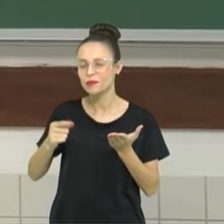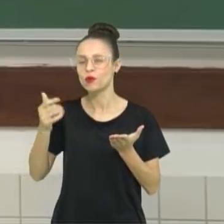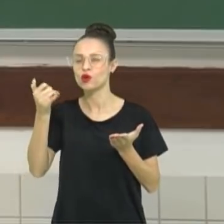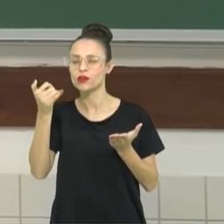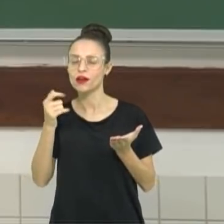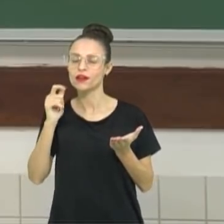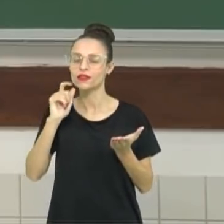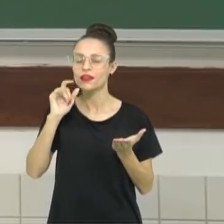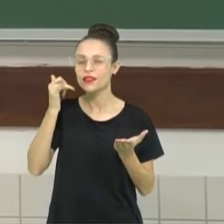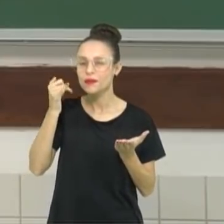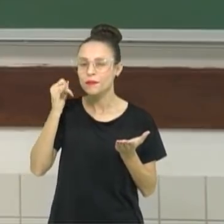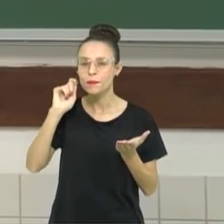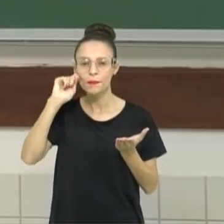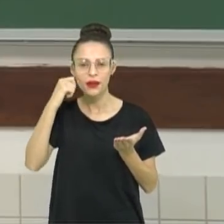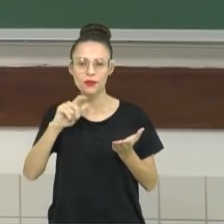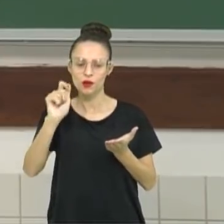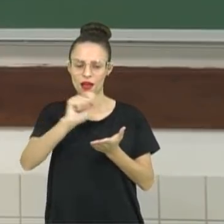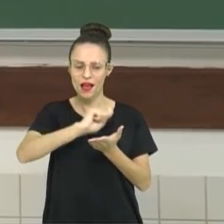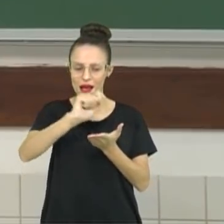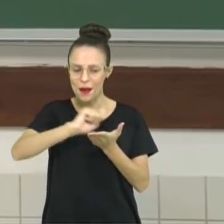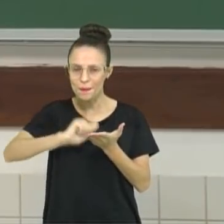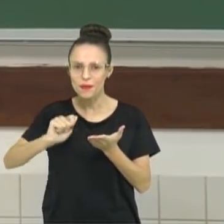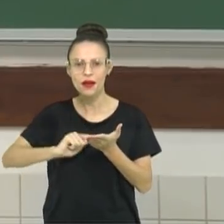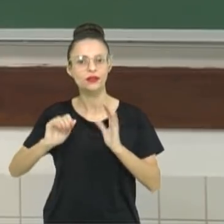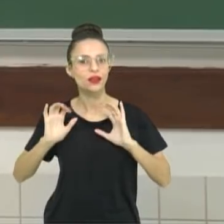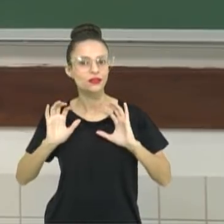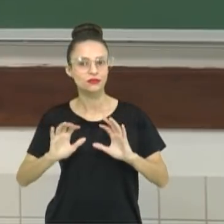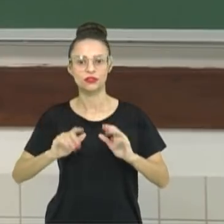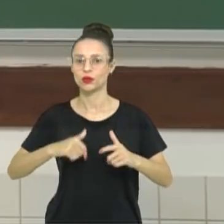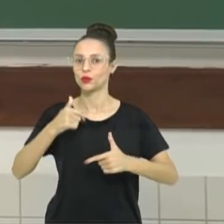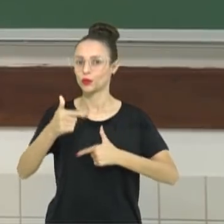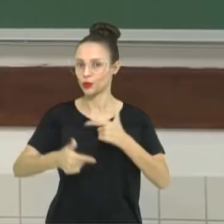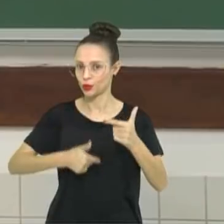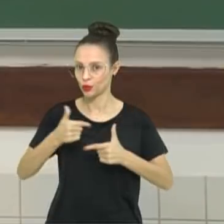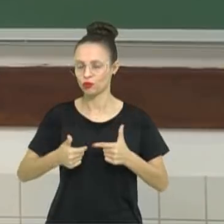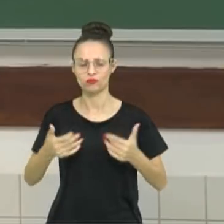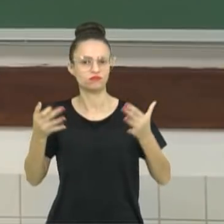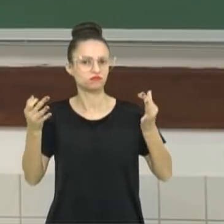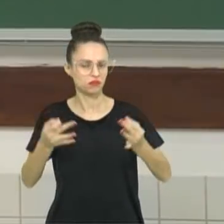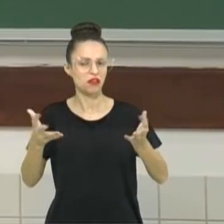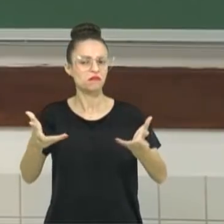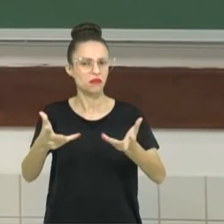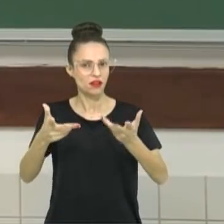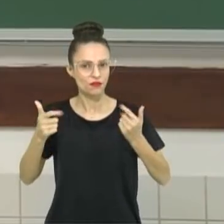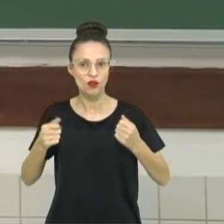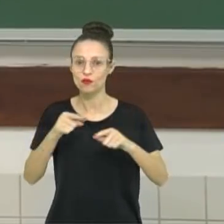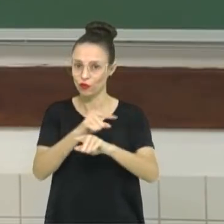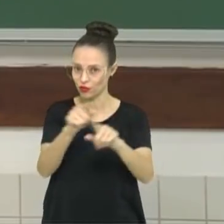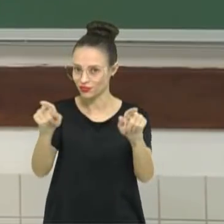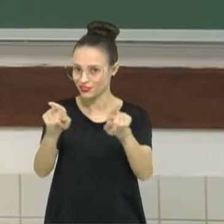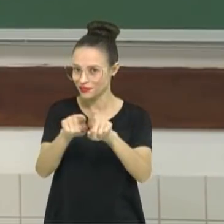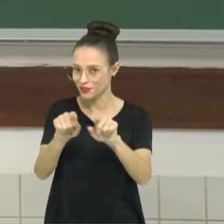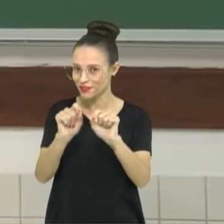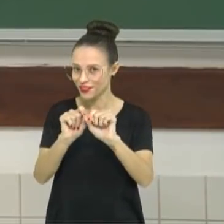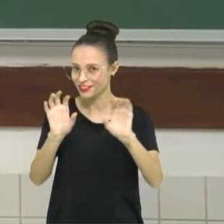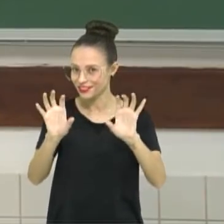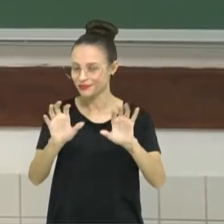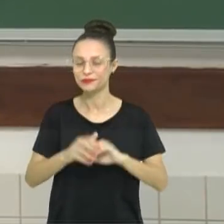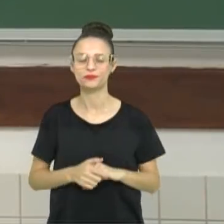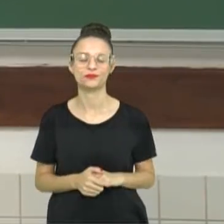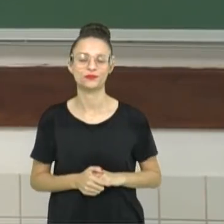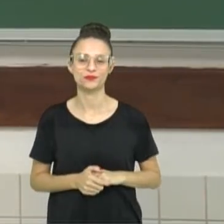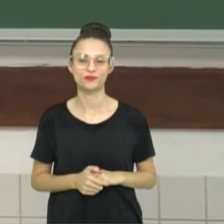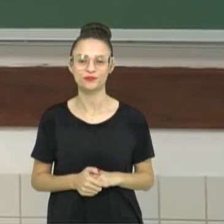preta, depois apaga o grafite. É todo um trabalho caprichado e nós temos que fazer exatamente assim.